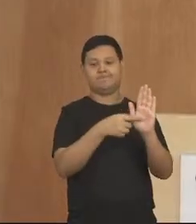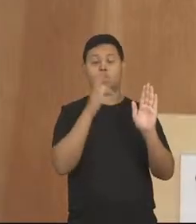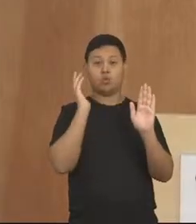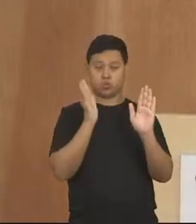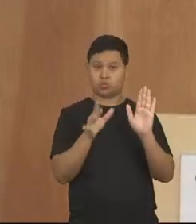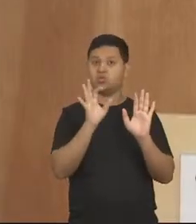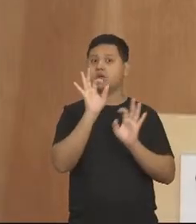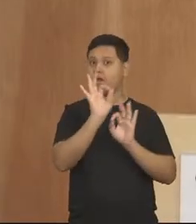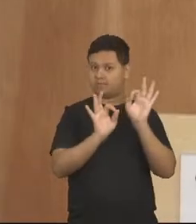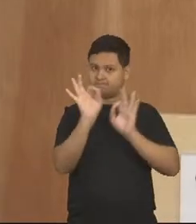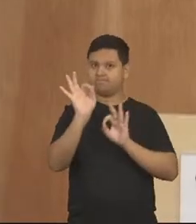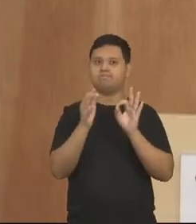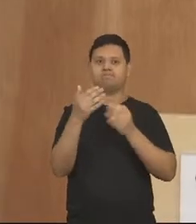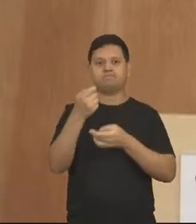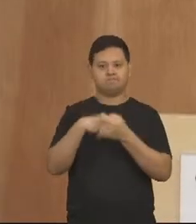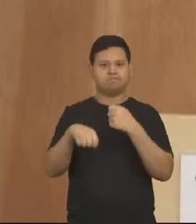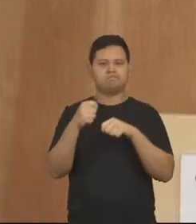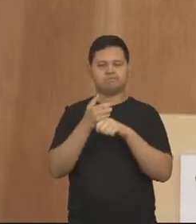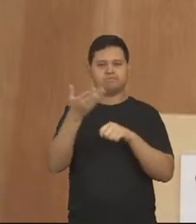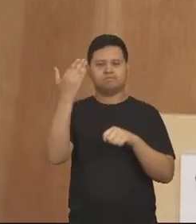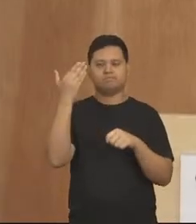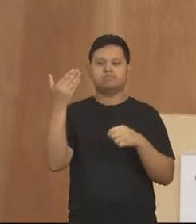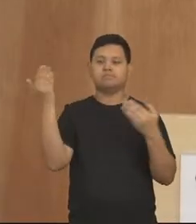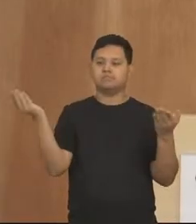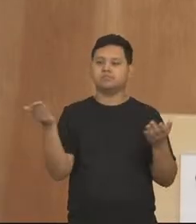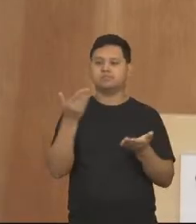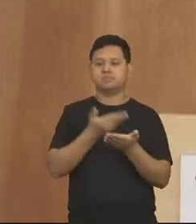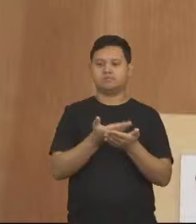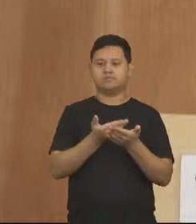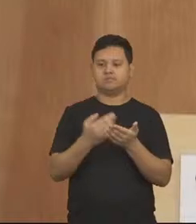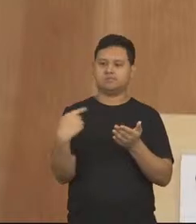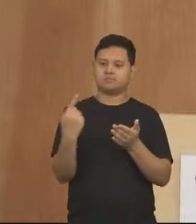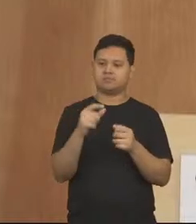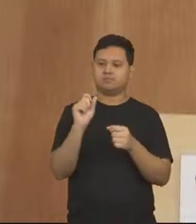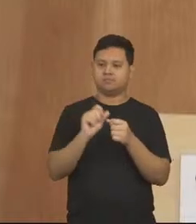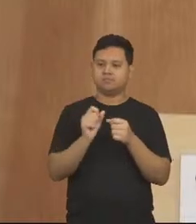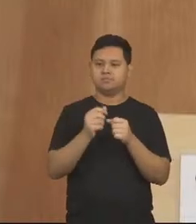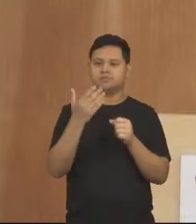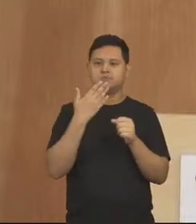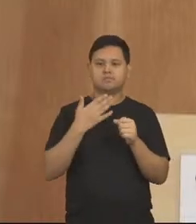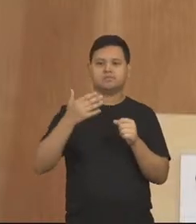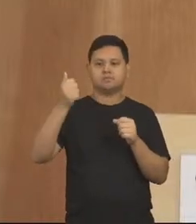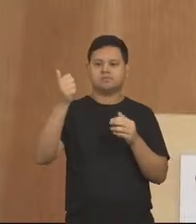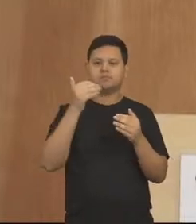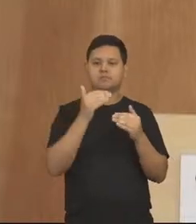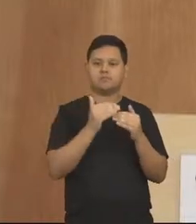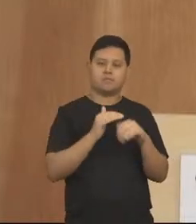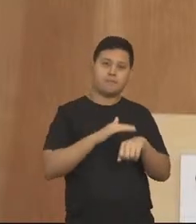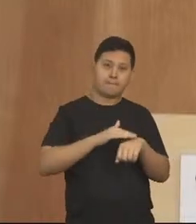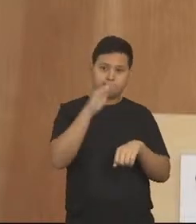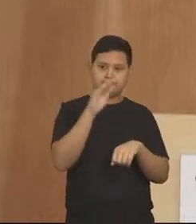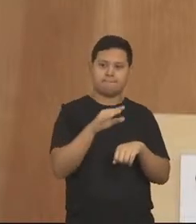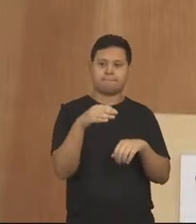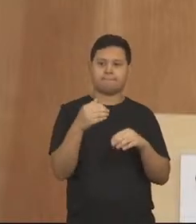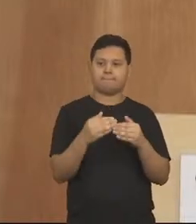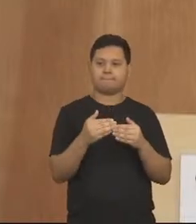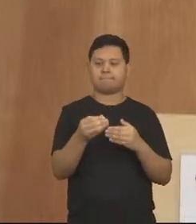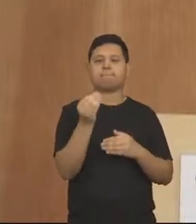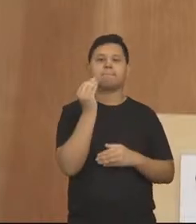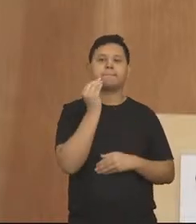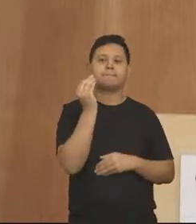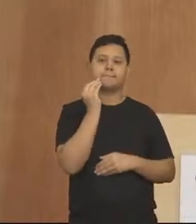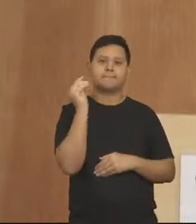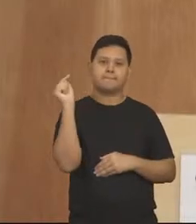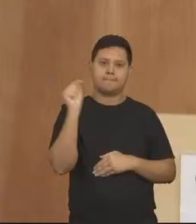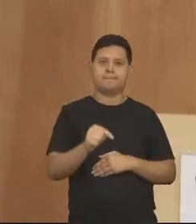havia sido proposto, e aí, nos estudos, acabou melhorando ainda mais, né? Dando a